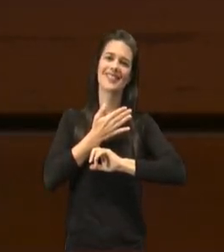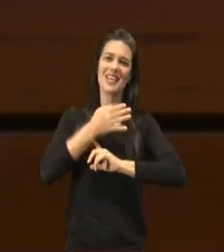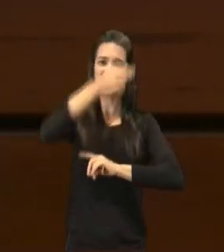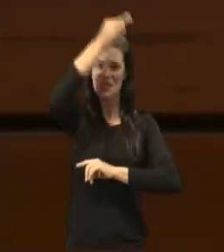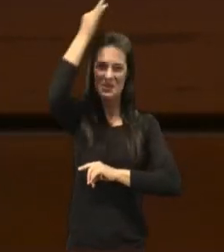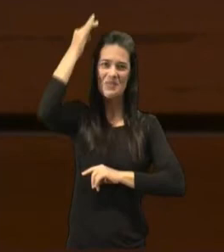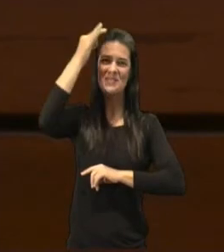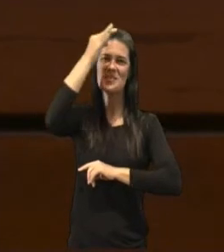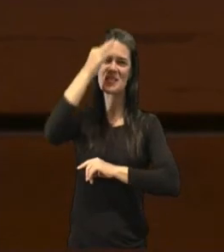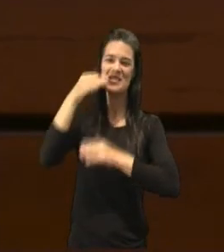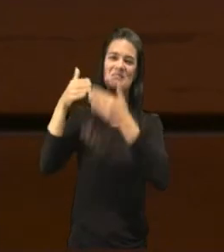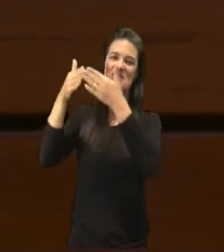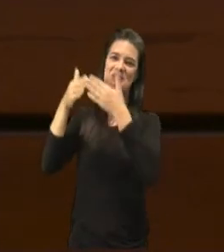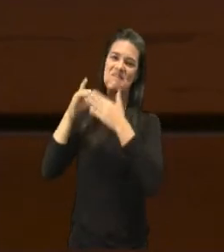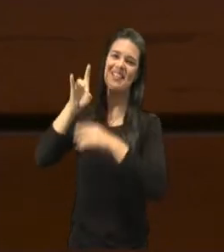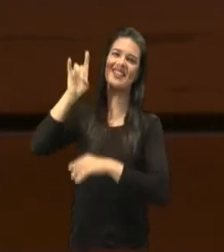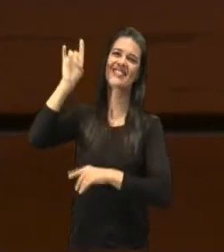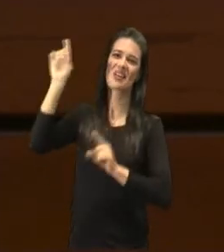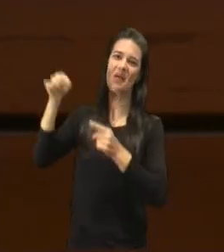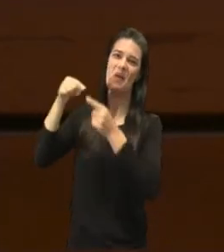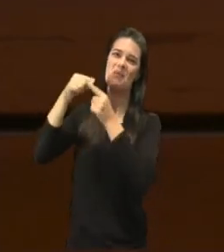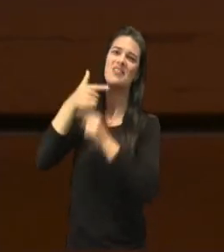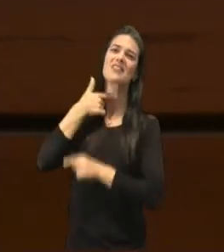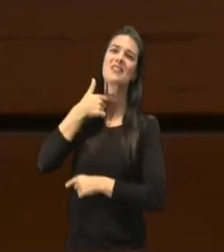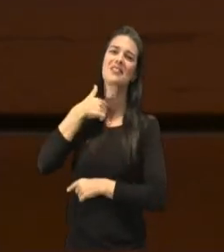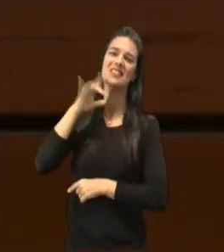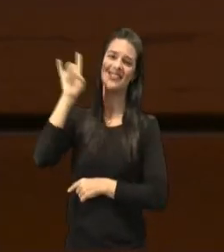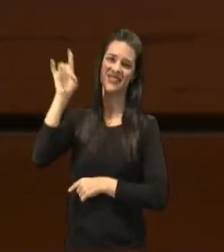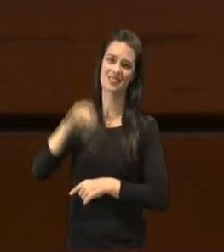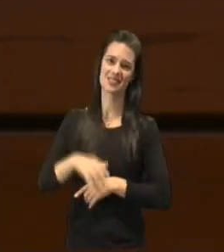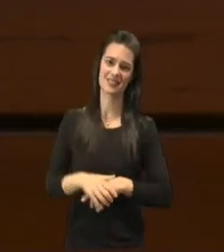santos de acordo com a vontade do Senhor.